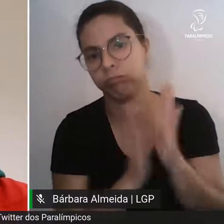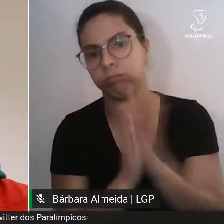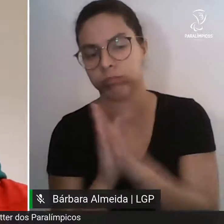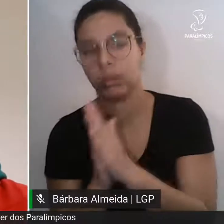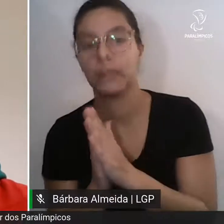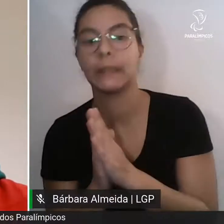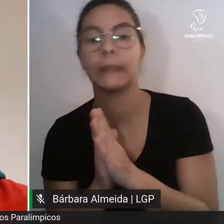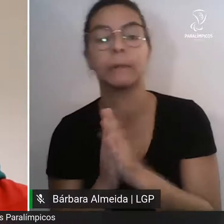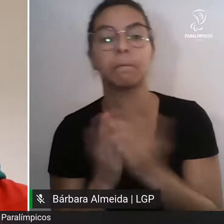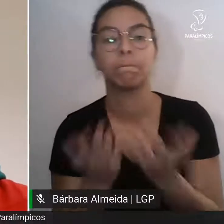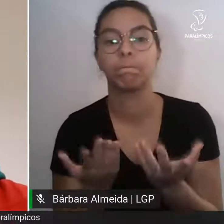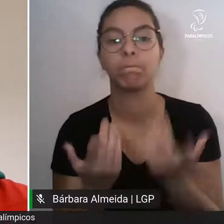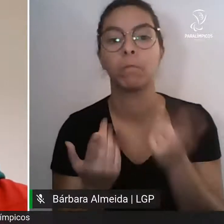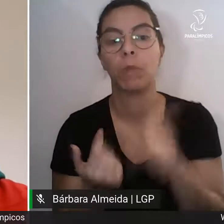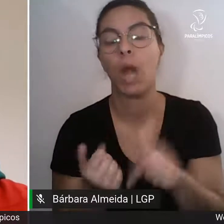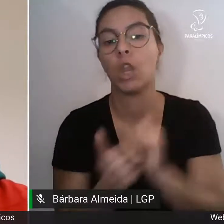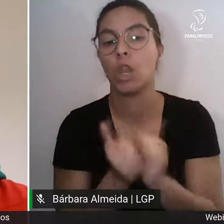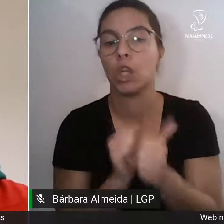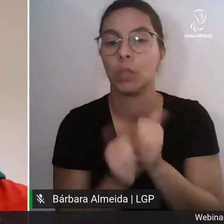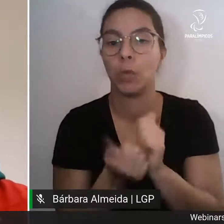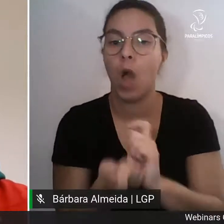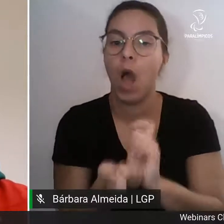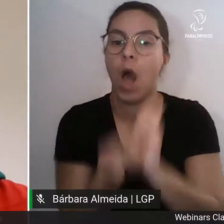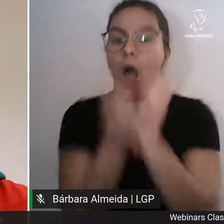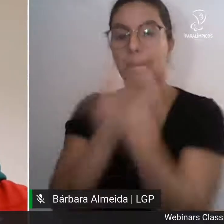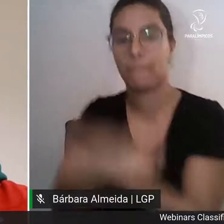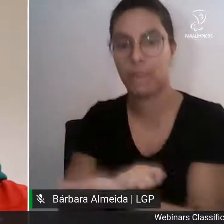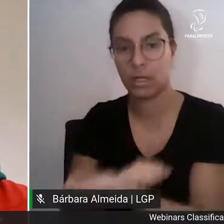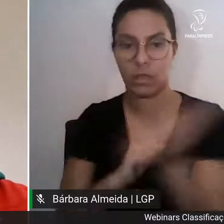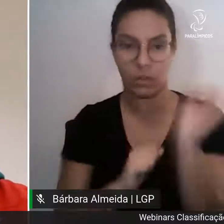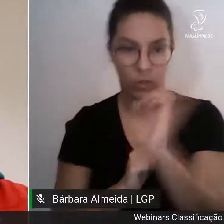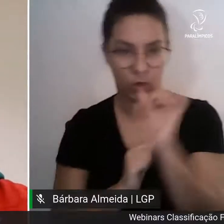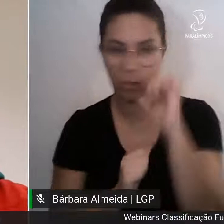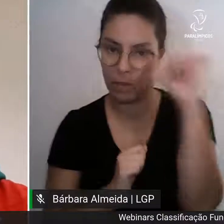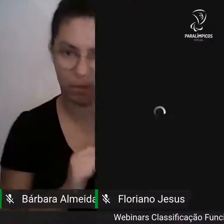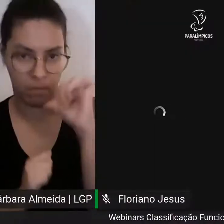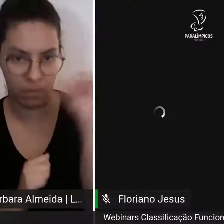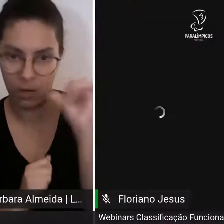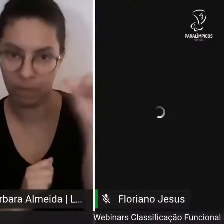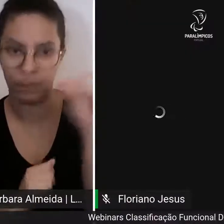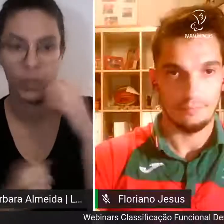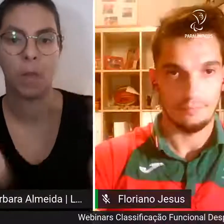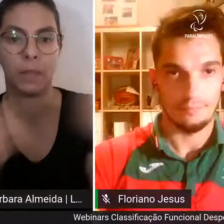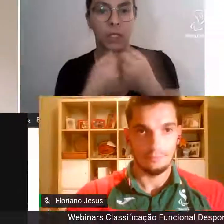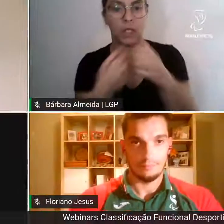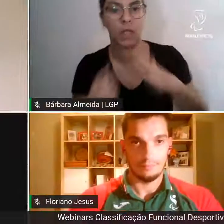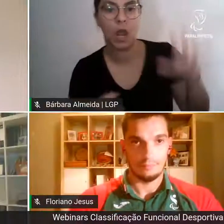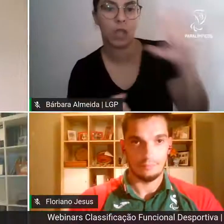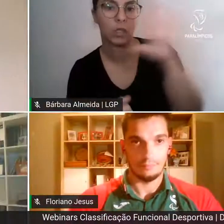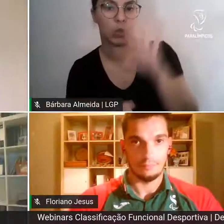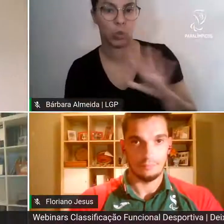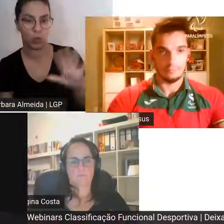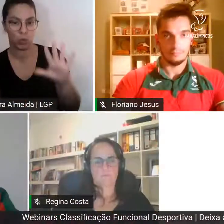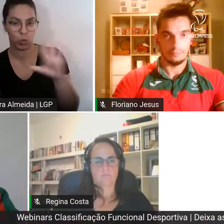não temos ainda desporto adaptado, não temos ainda classes de para badminton com competição nacional. Eles competiam